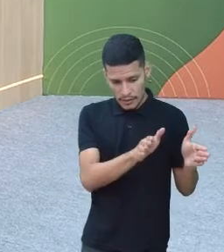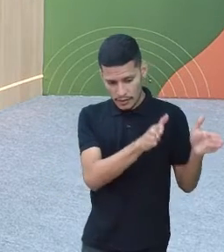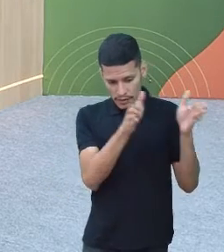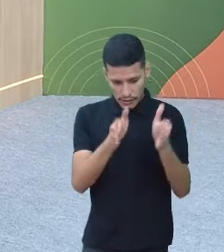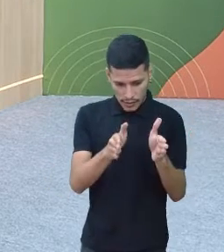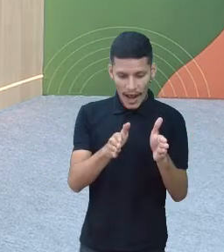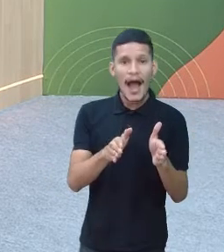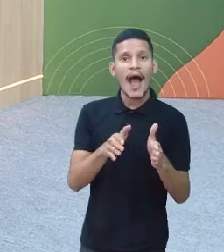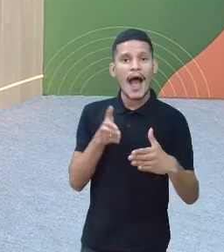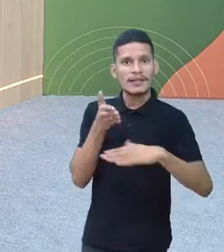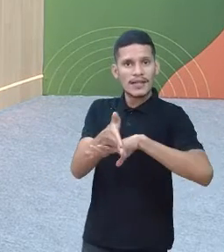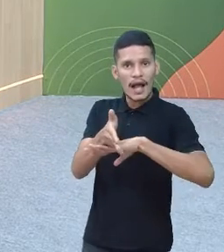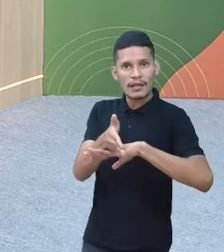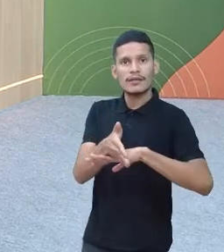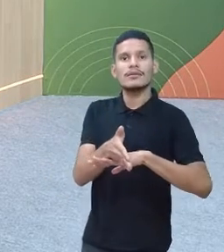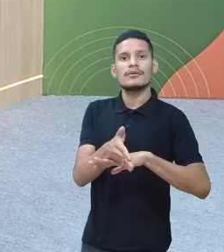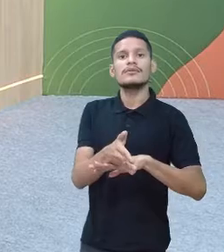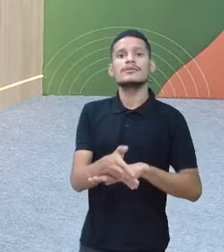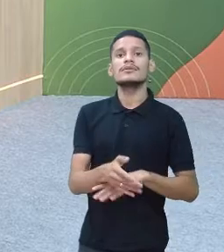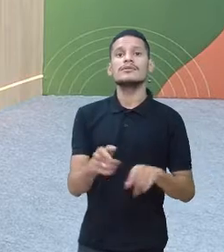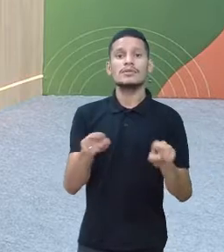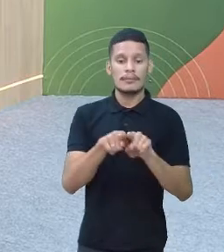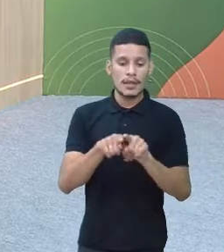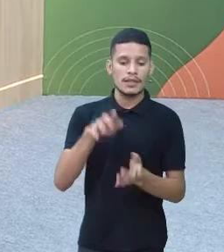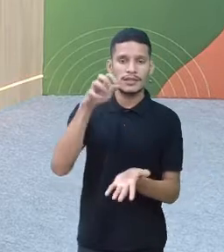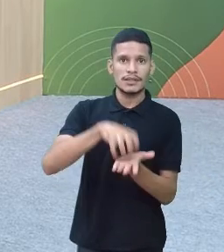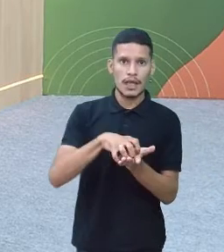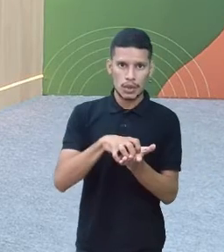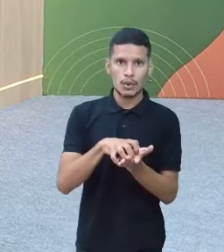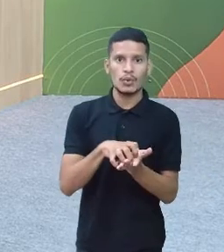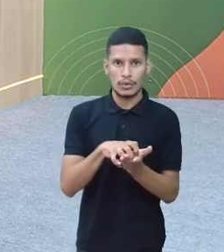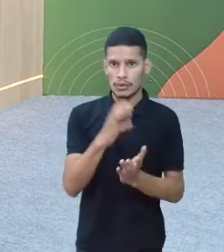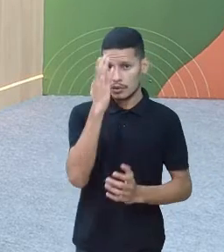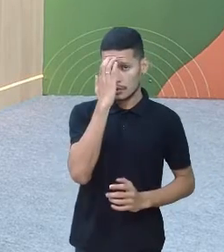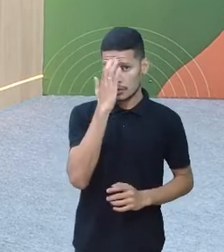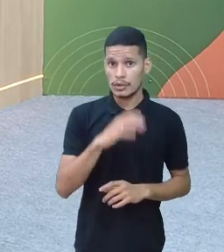do ataque, né? E aí, e tem o centro lá.